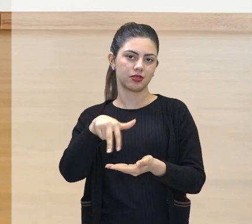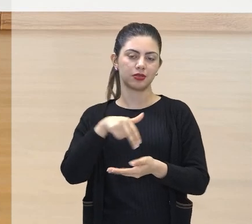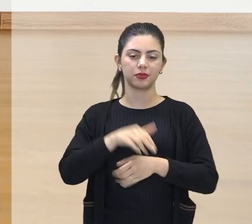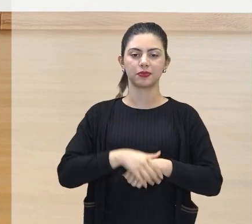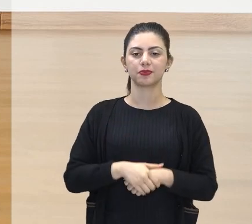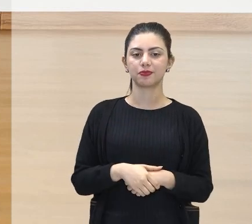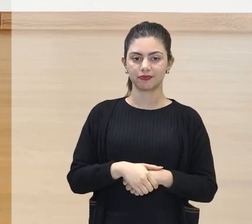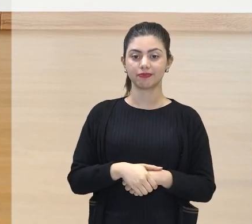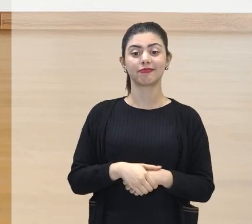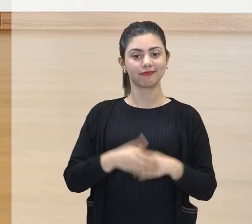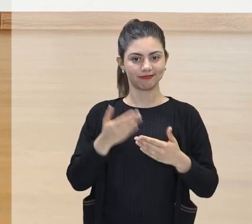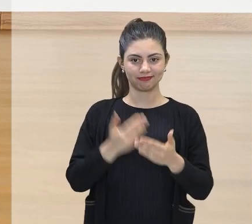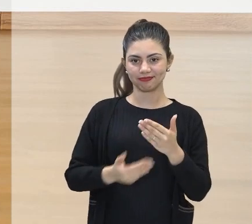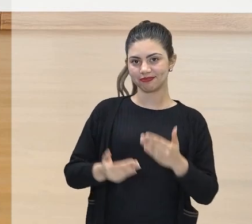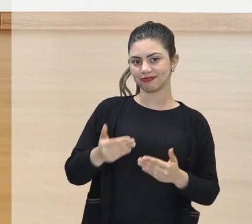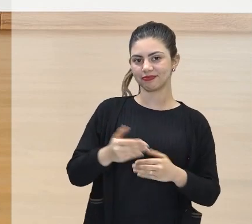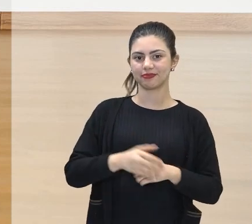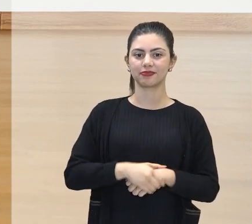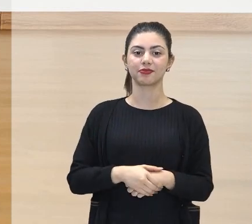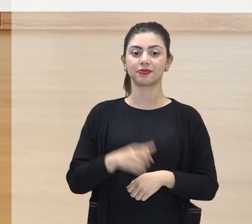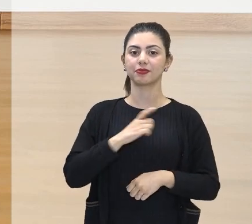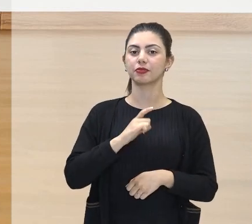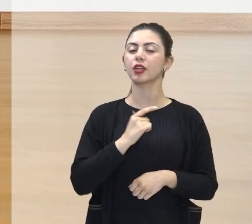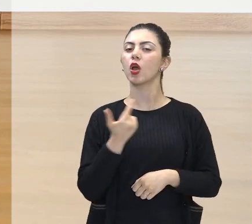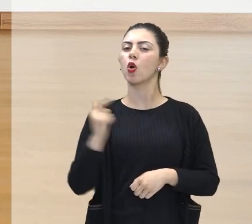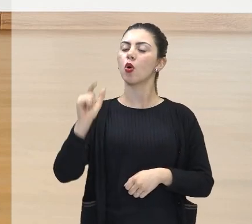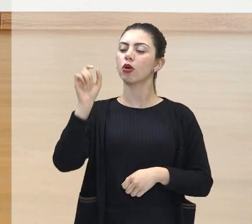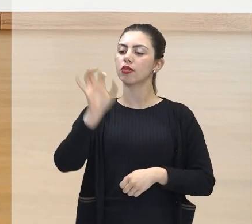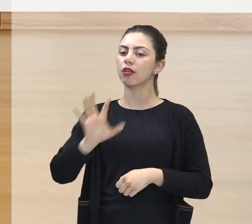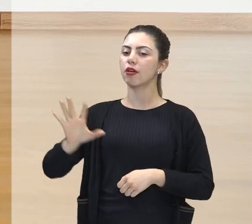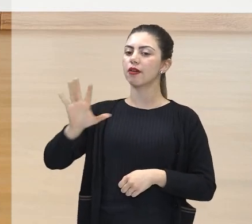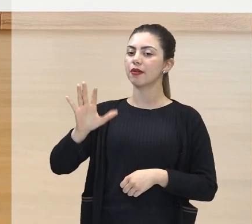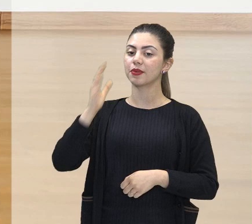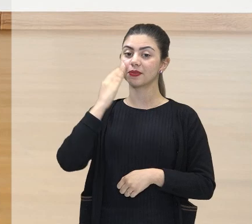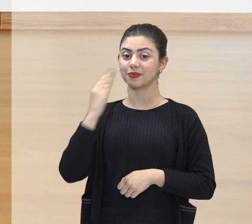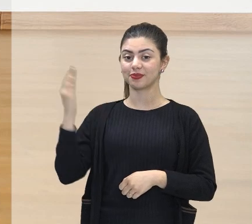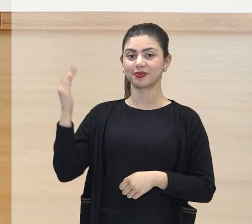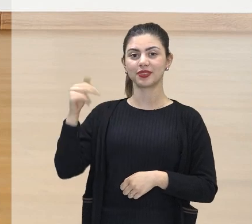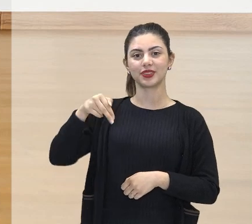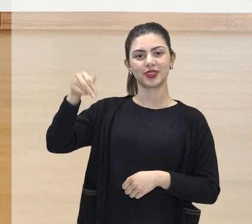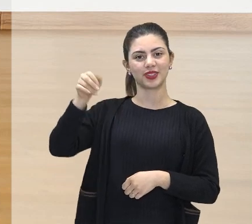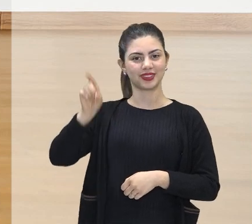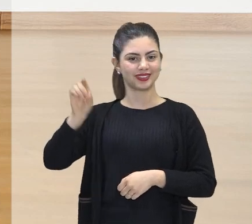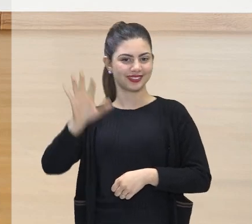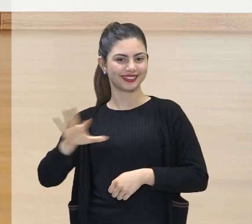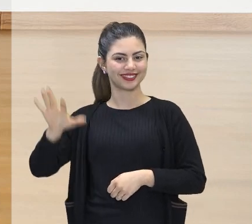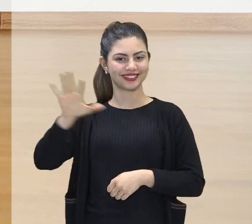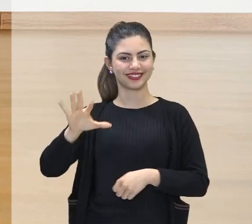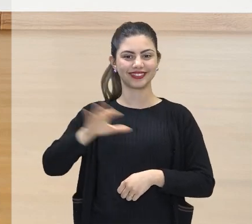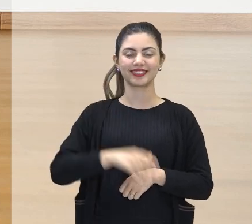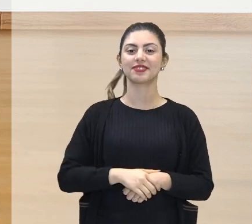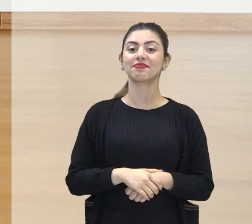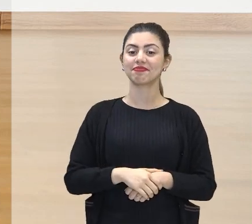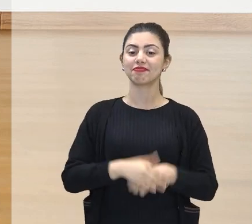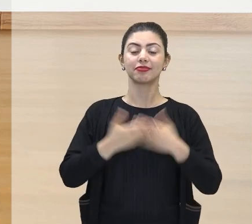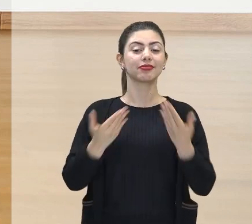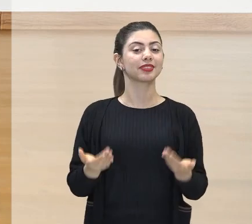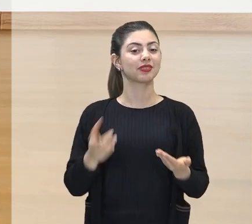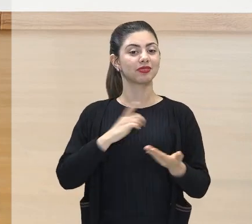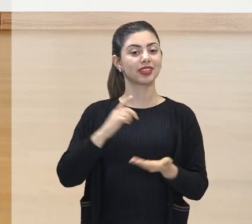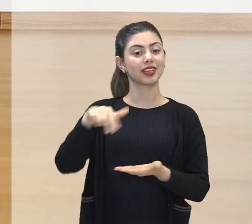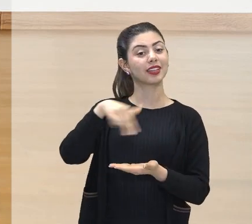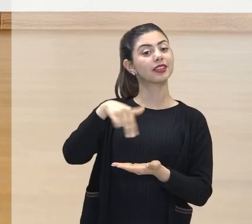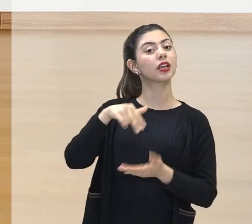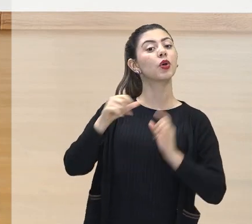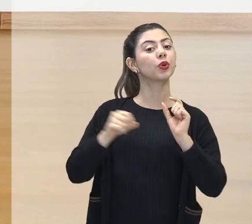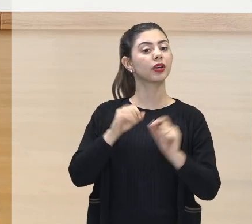ritmo. E vamos continuar a nossa viagem pelo Brasil. Chegamos na região Nordeste. E no Nordeste nós falamos sobre o